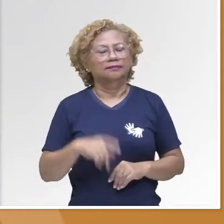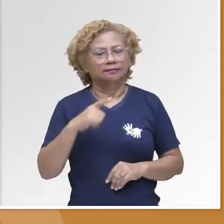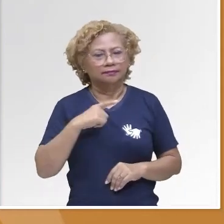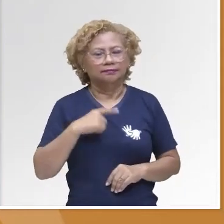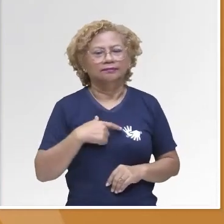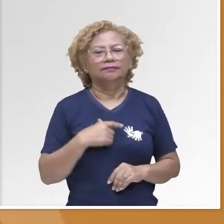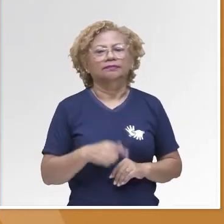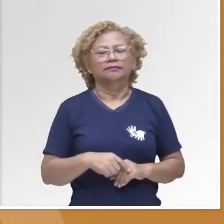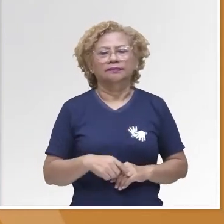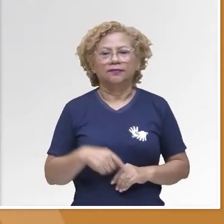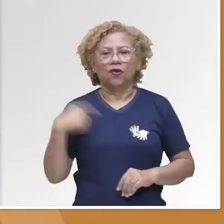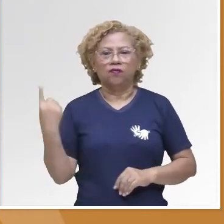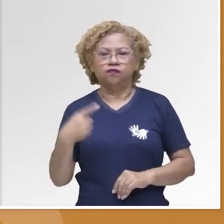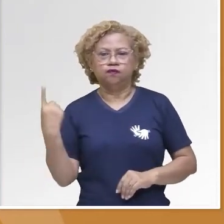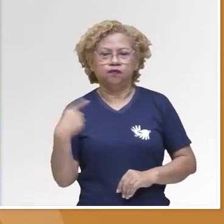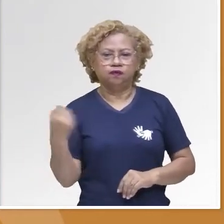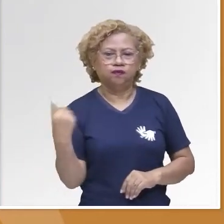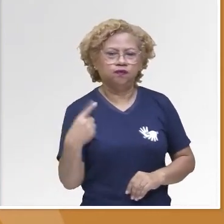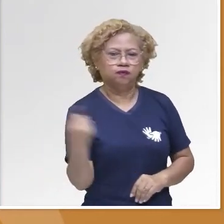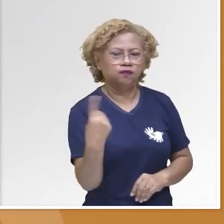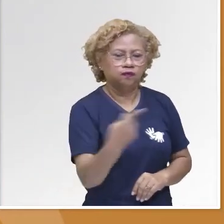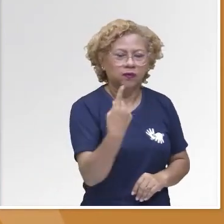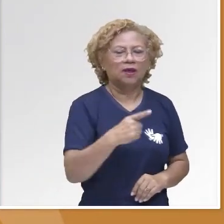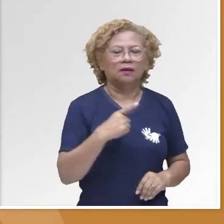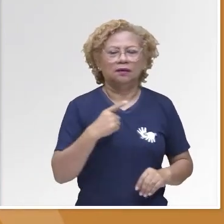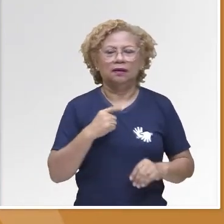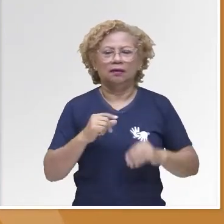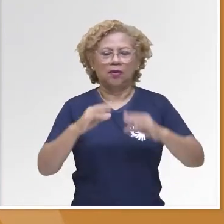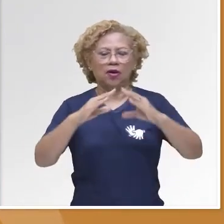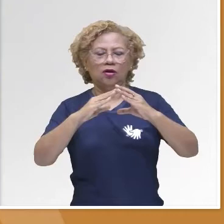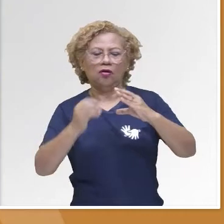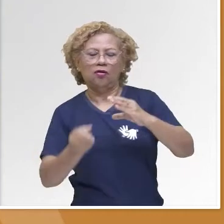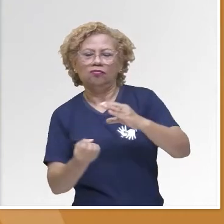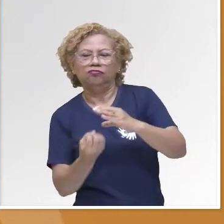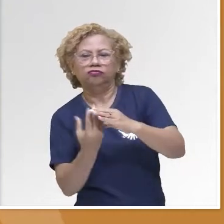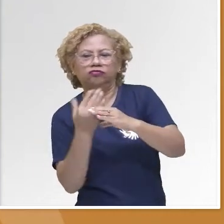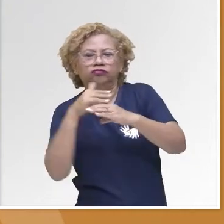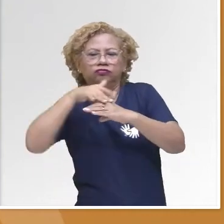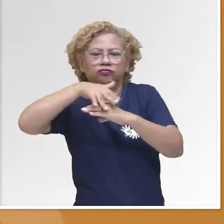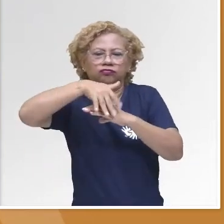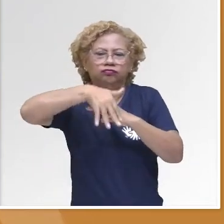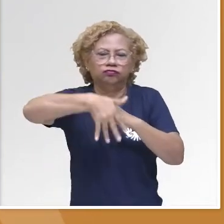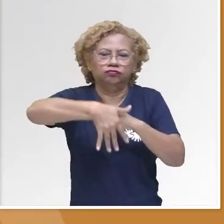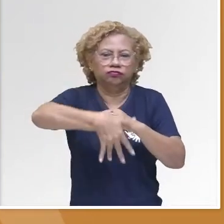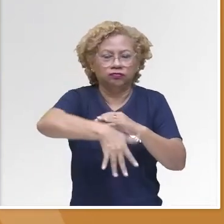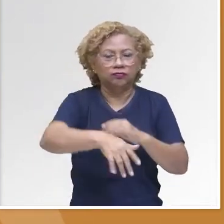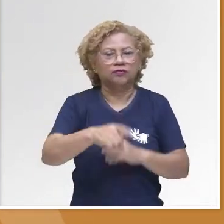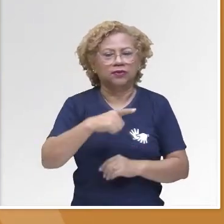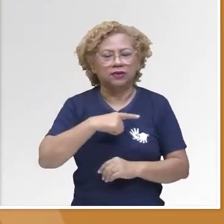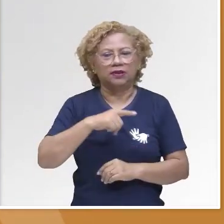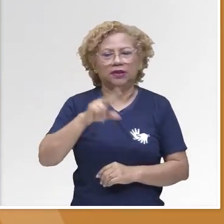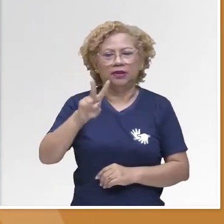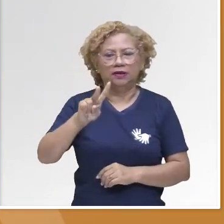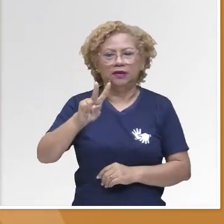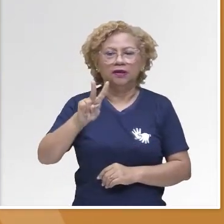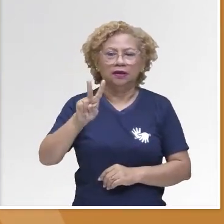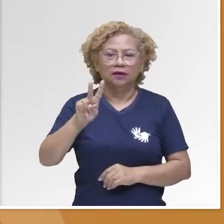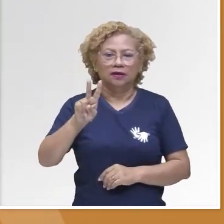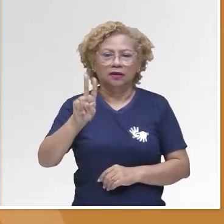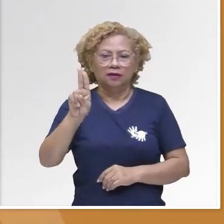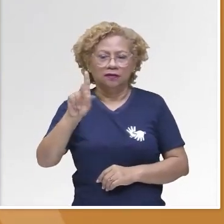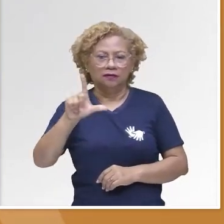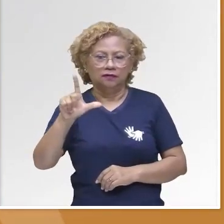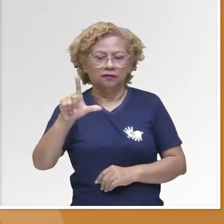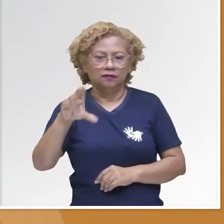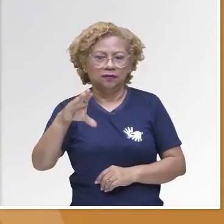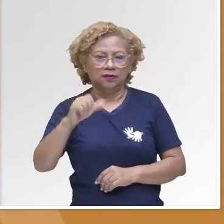terremotos, tsunamis, erupções vulcânicas. É exatamente sobre isso que a gente vai falar agora, sobre as influências naturais no